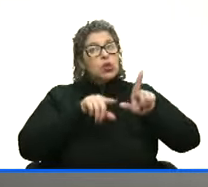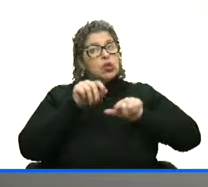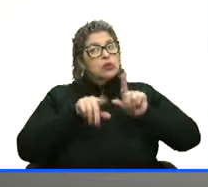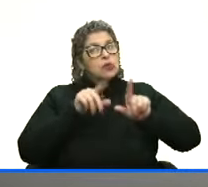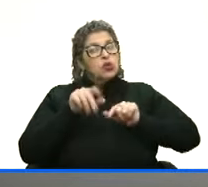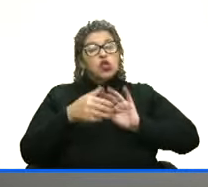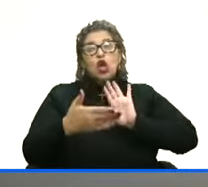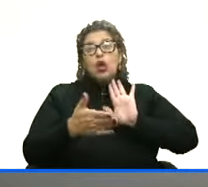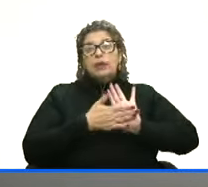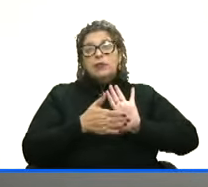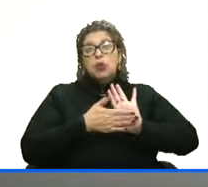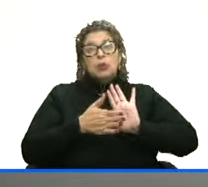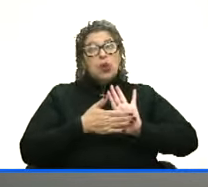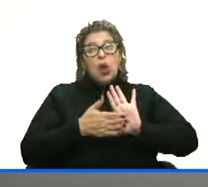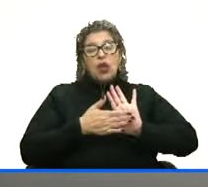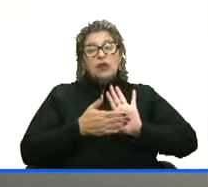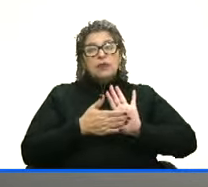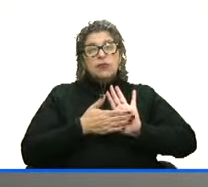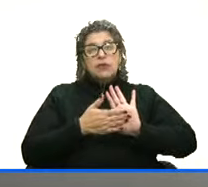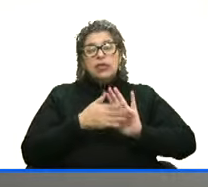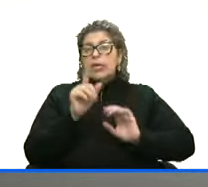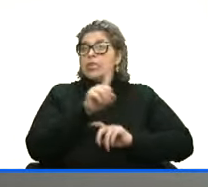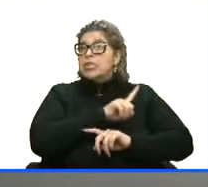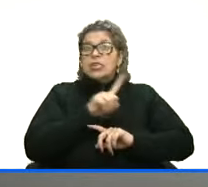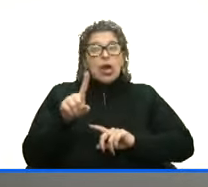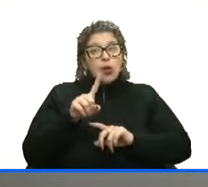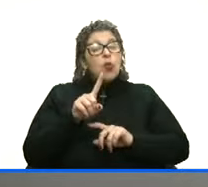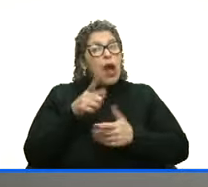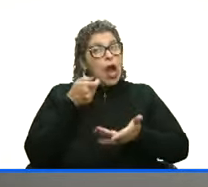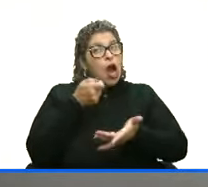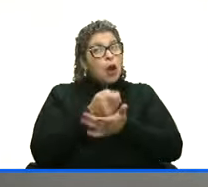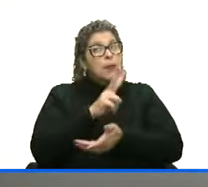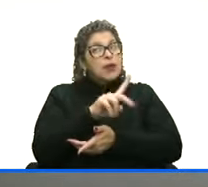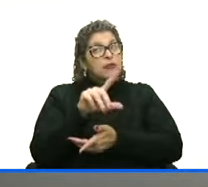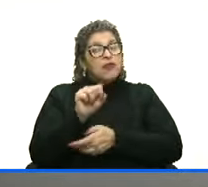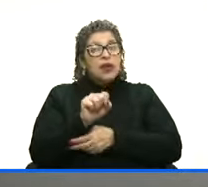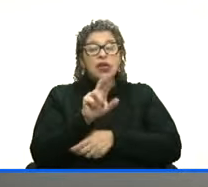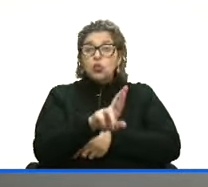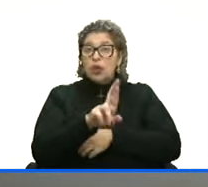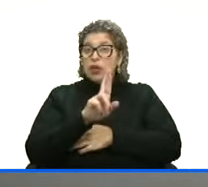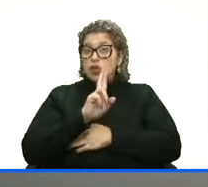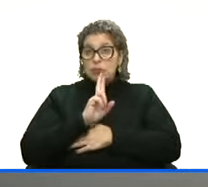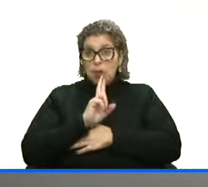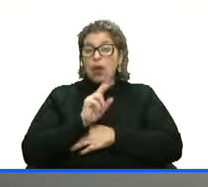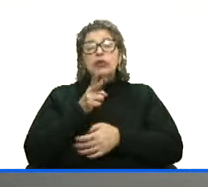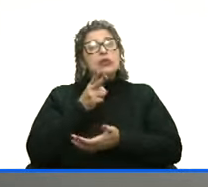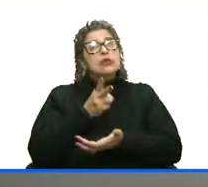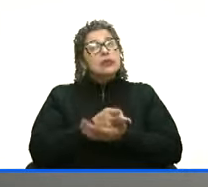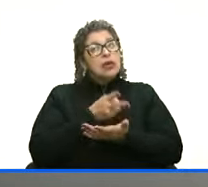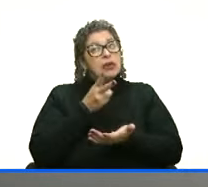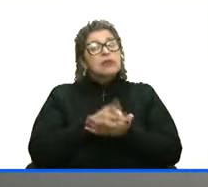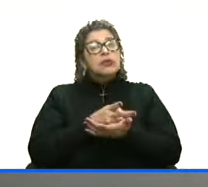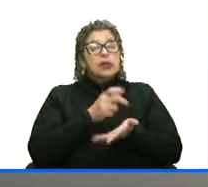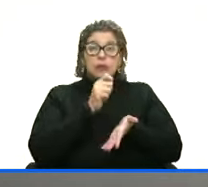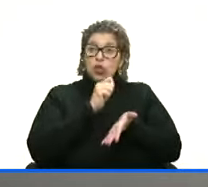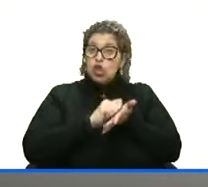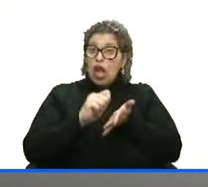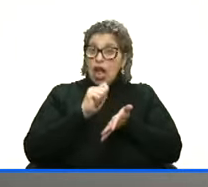outras propostas que não a compra de vagas, a tua resposta, pelo menos sempre foi, eu